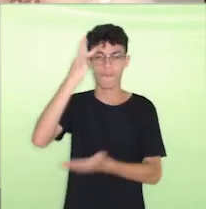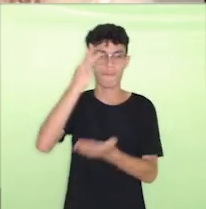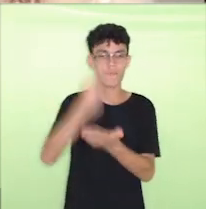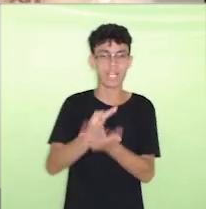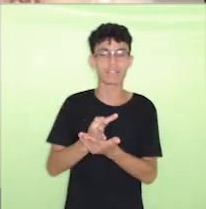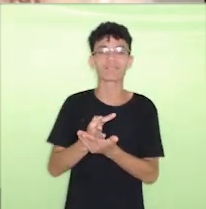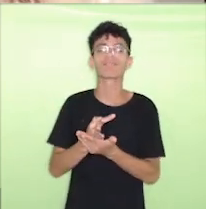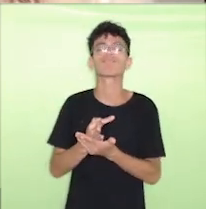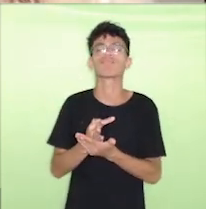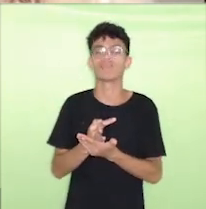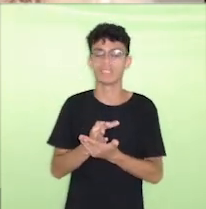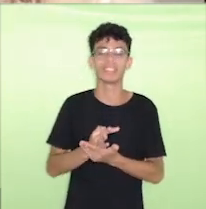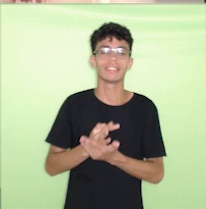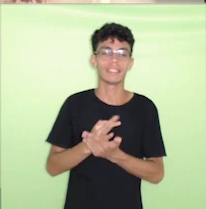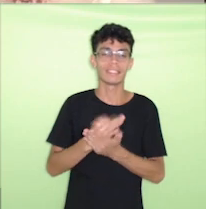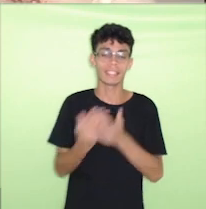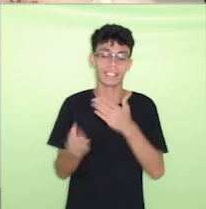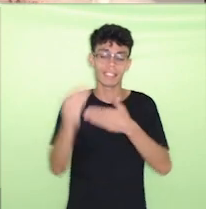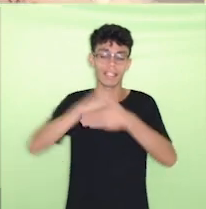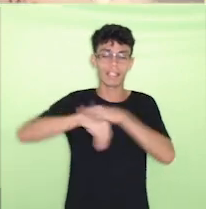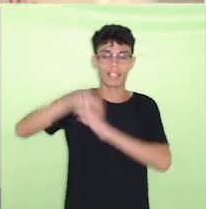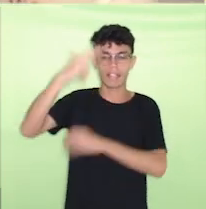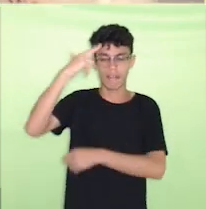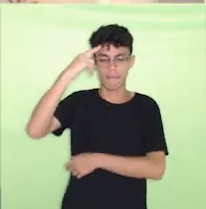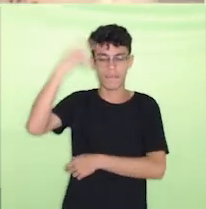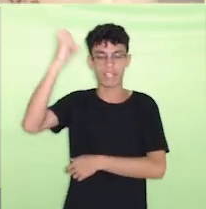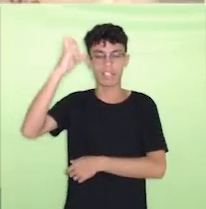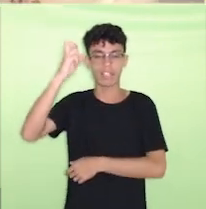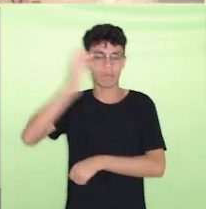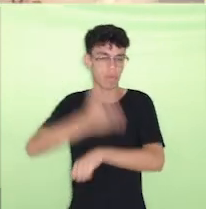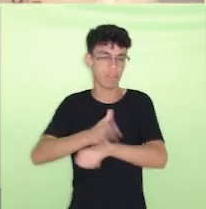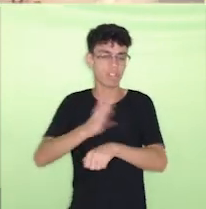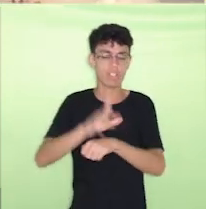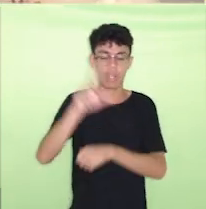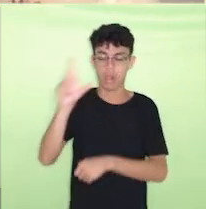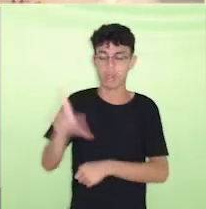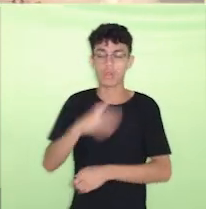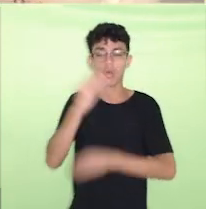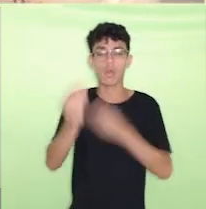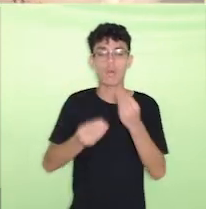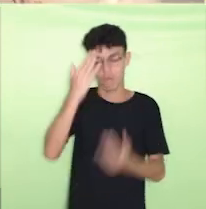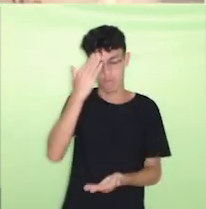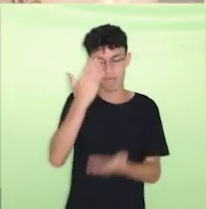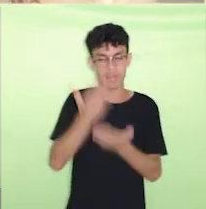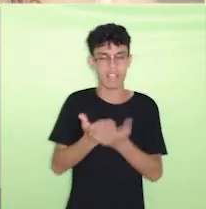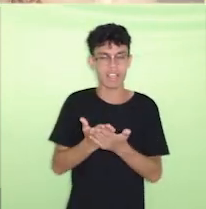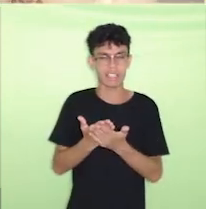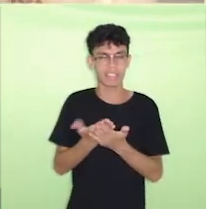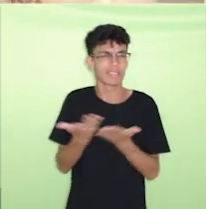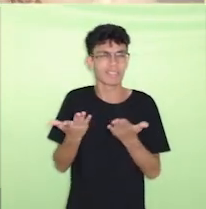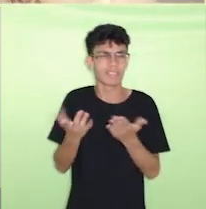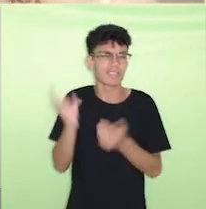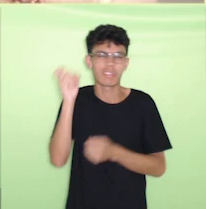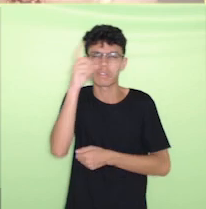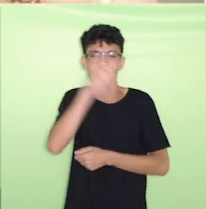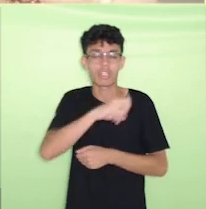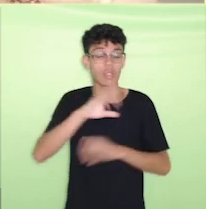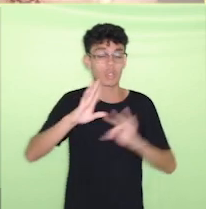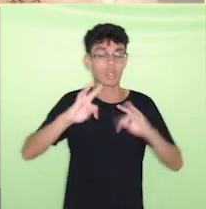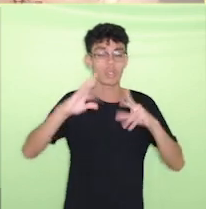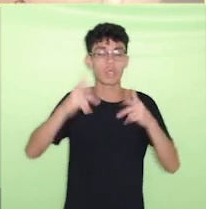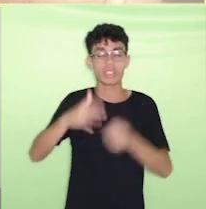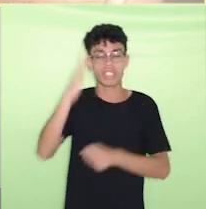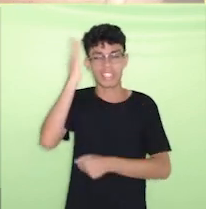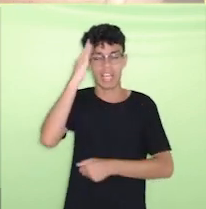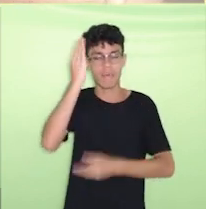você abdique de sua inteligência. Mas isso não é lógico. Como eu posso acreditar numa coisa que é absurda? Todo mundo sabe que é